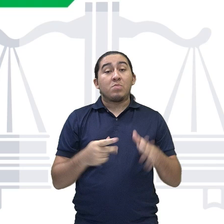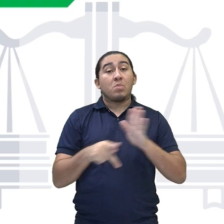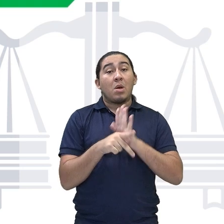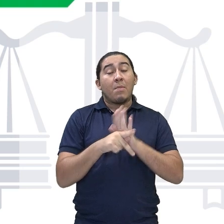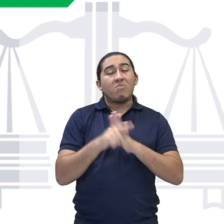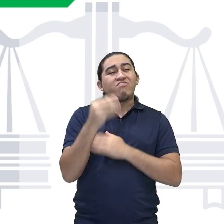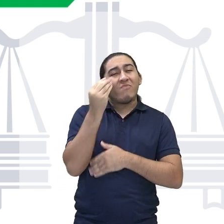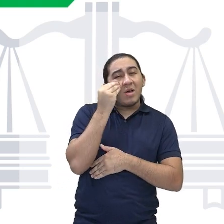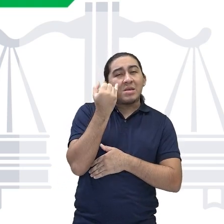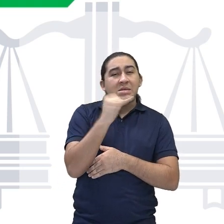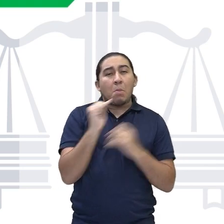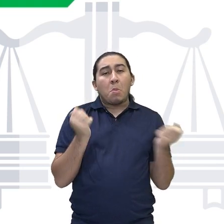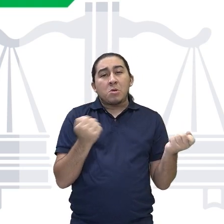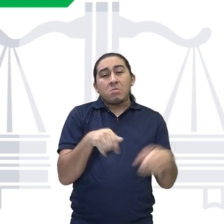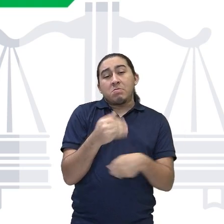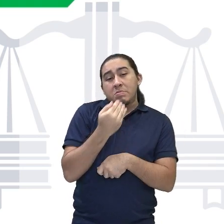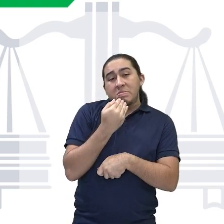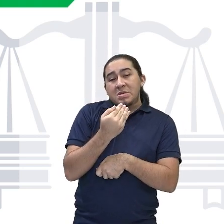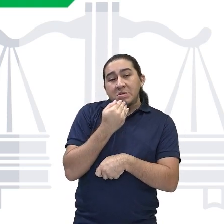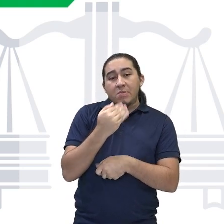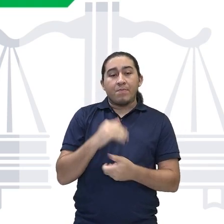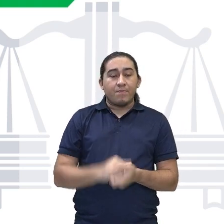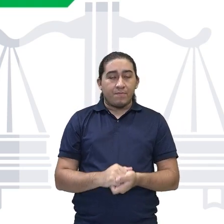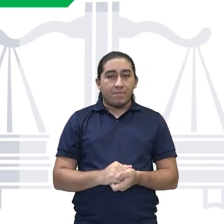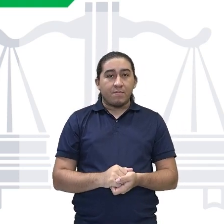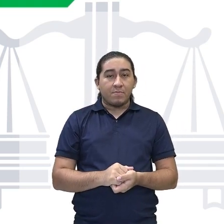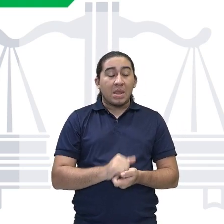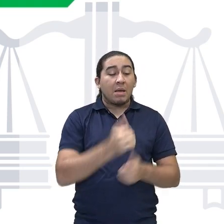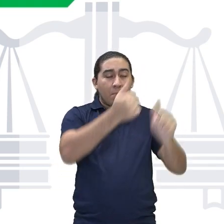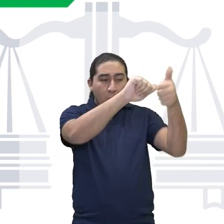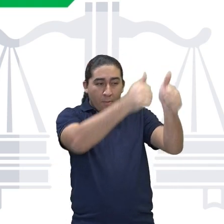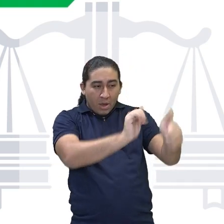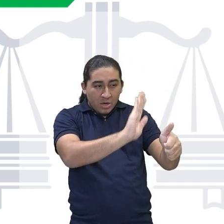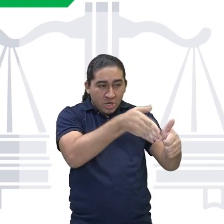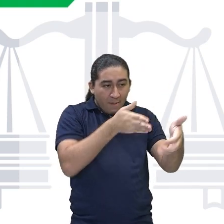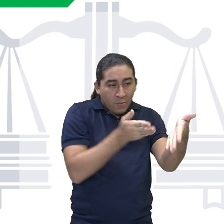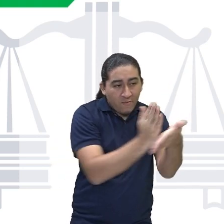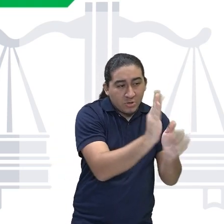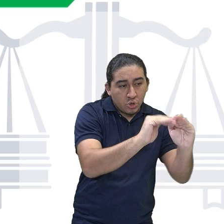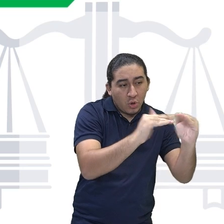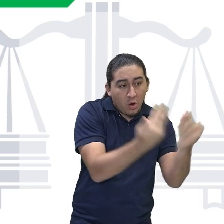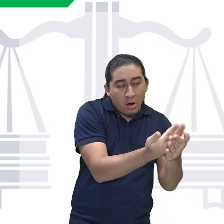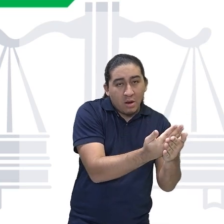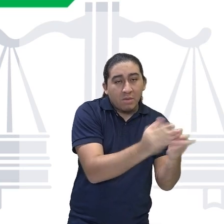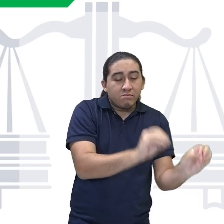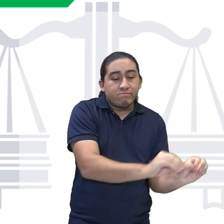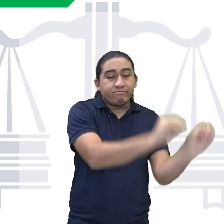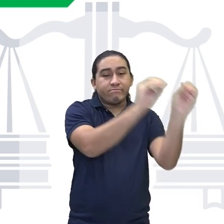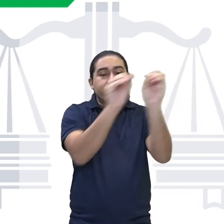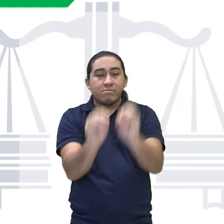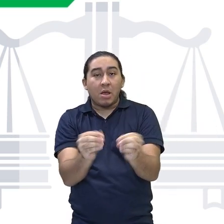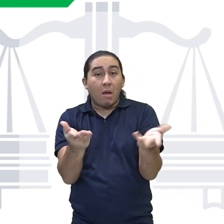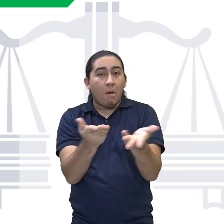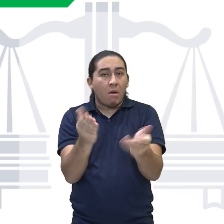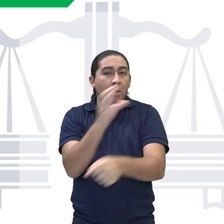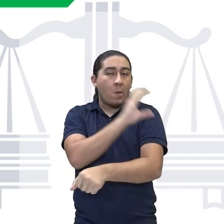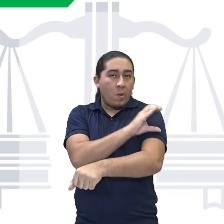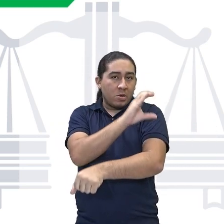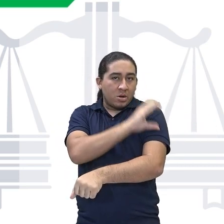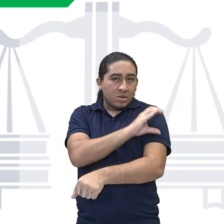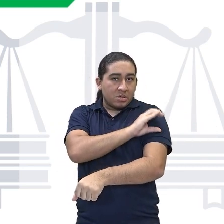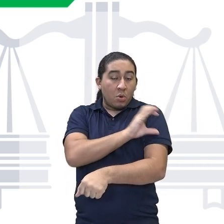necessidade, da demanda da turma. Segue para a coordenadoria regional, que faz o quê? A coordenadoria regional é ela